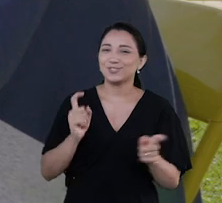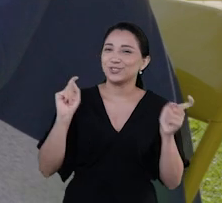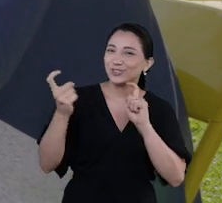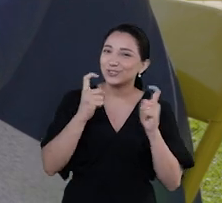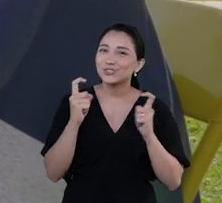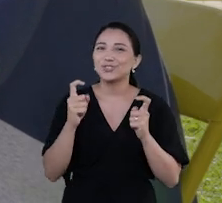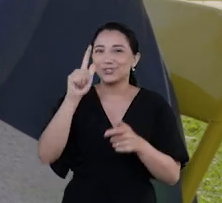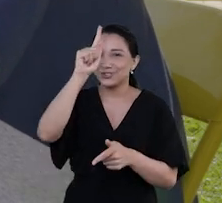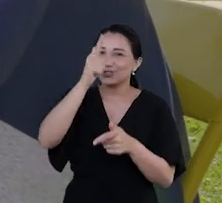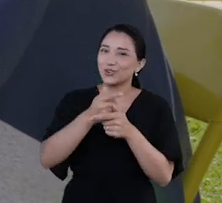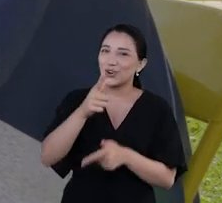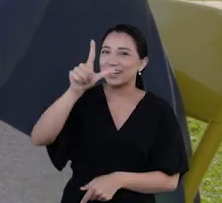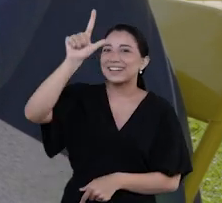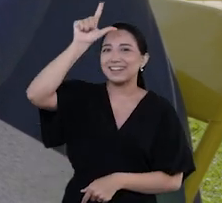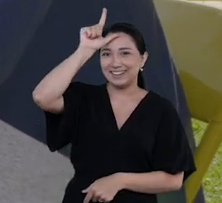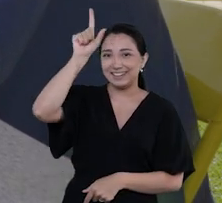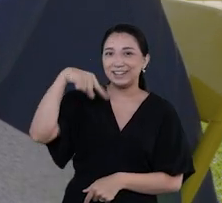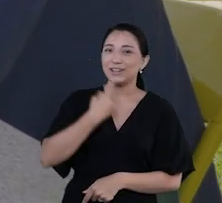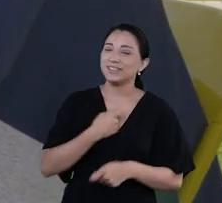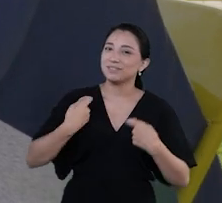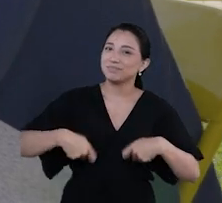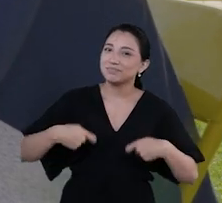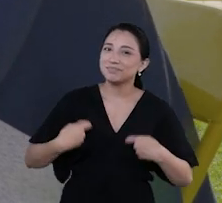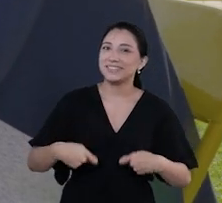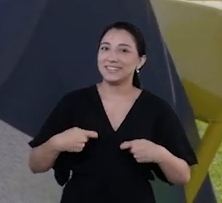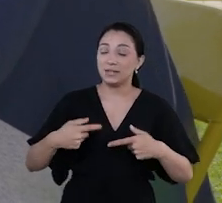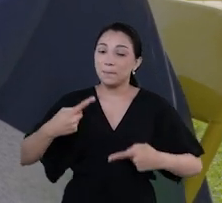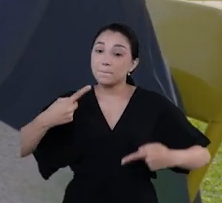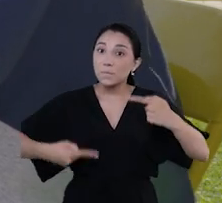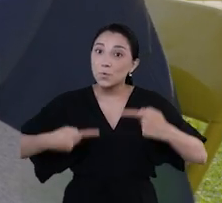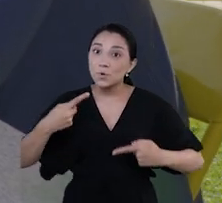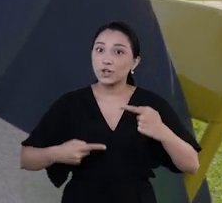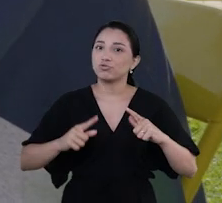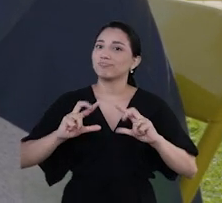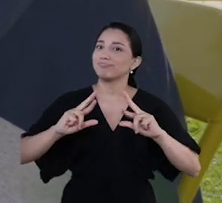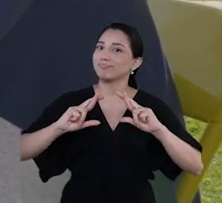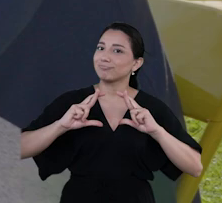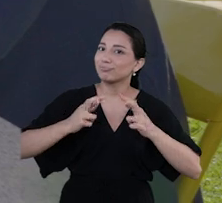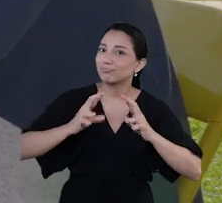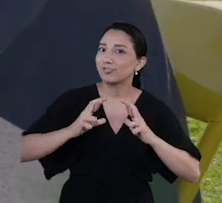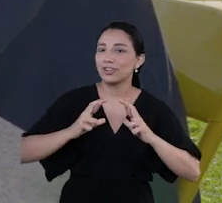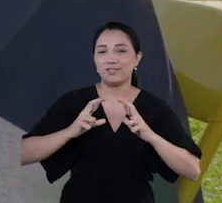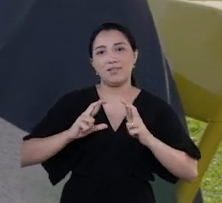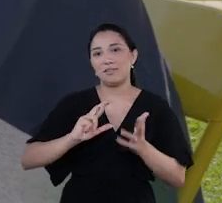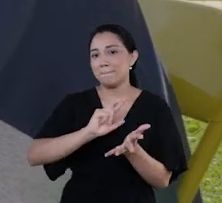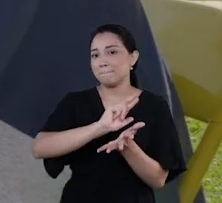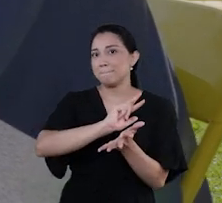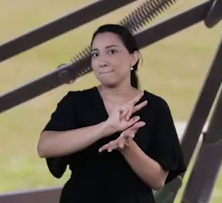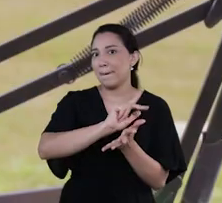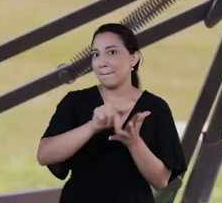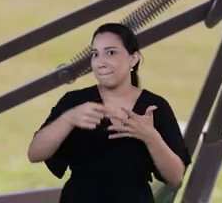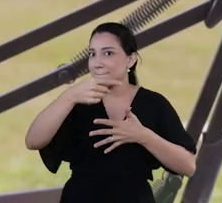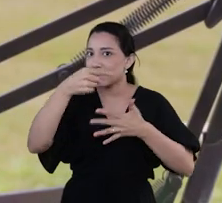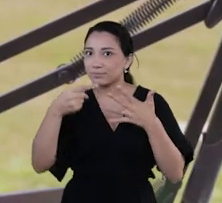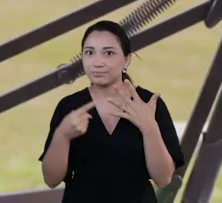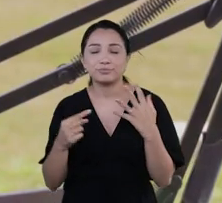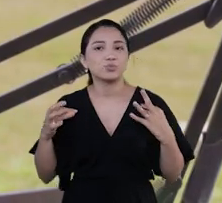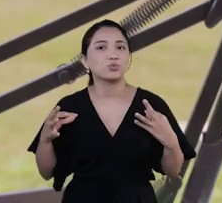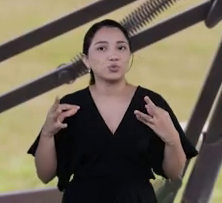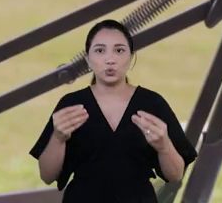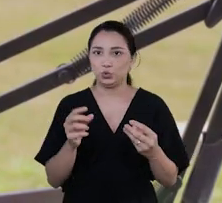a estabelecer políticas que sejam sustentáveis de todos os aspectos como você bem disse não apenas econômico